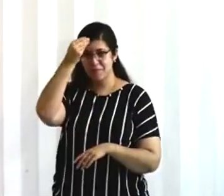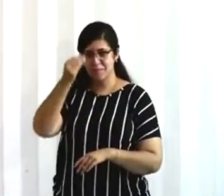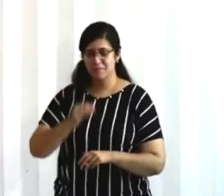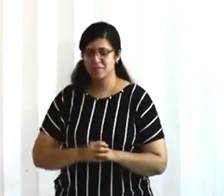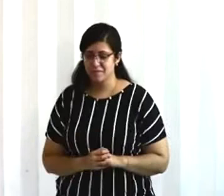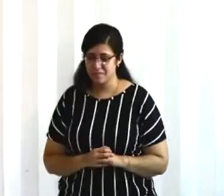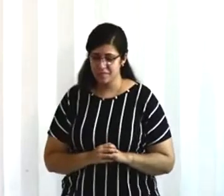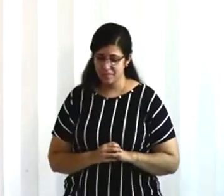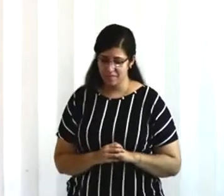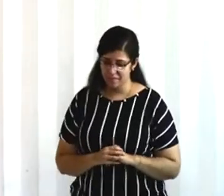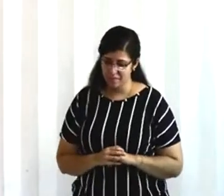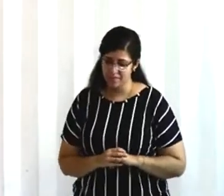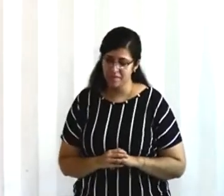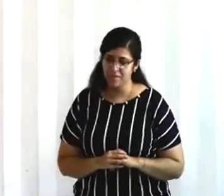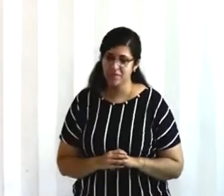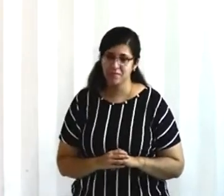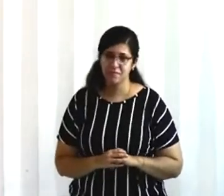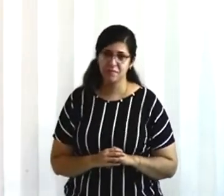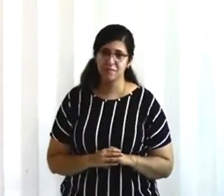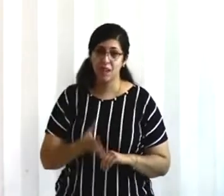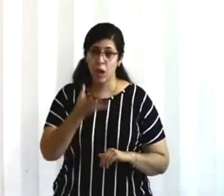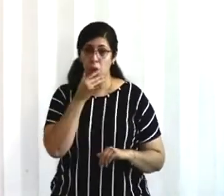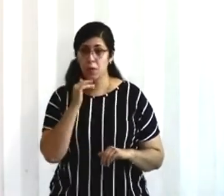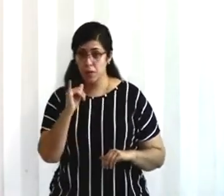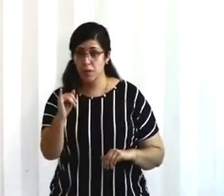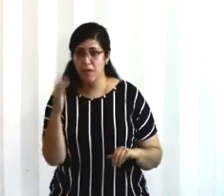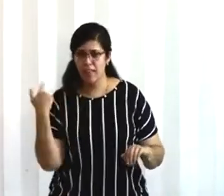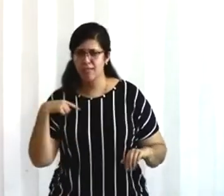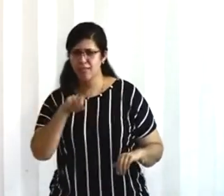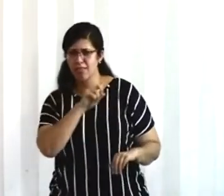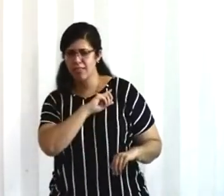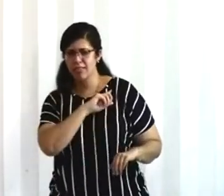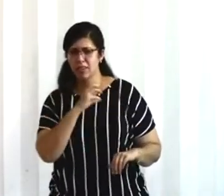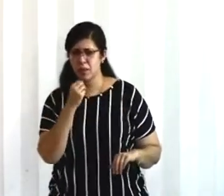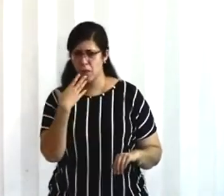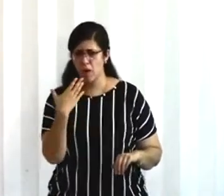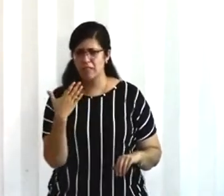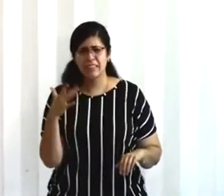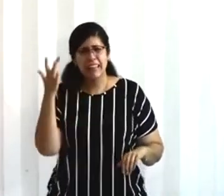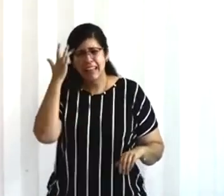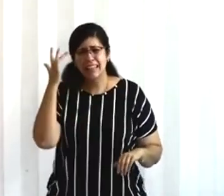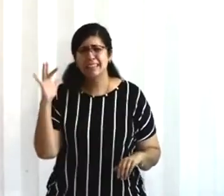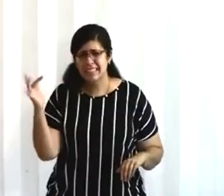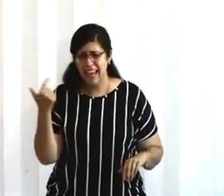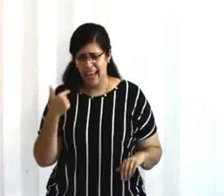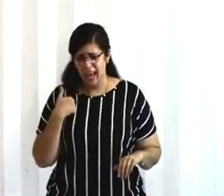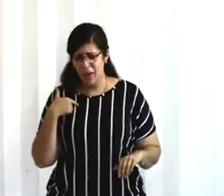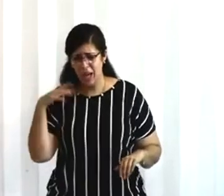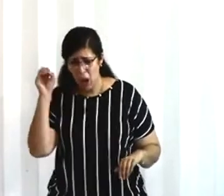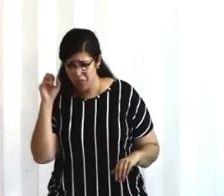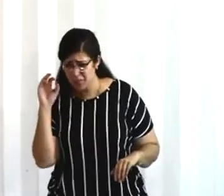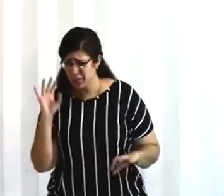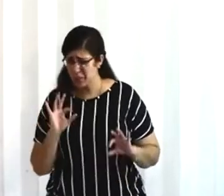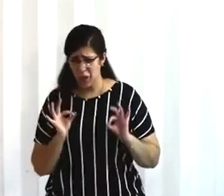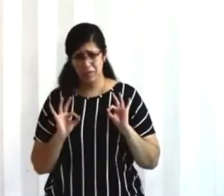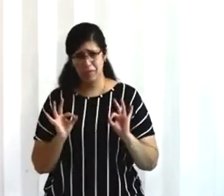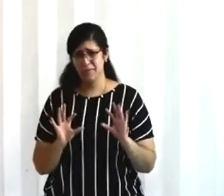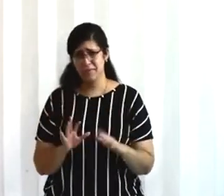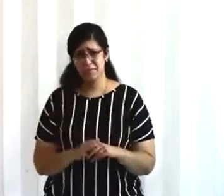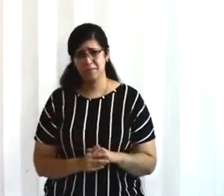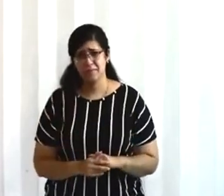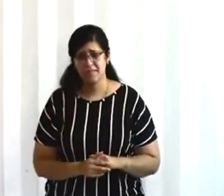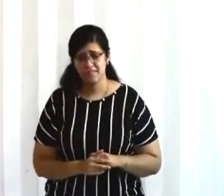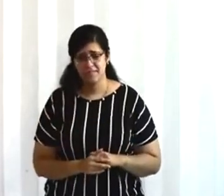isso muito claro. Eu não sei se para vocês o som tá bem ruim aqui para mim, Adonias, se puder